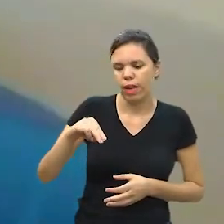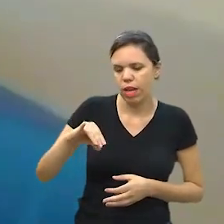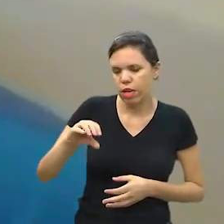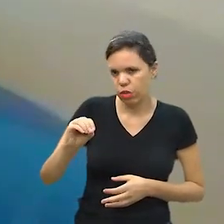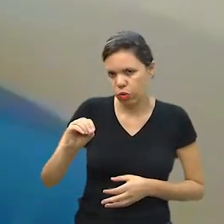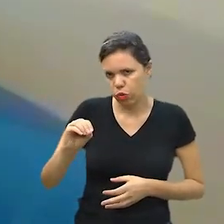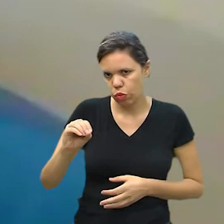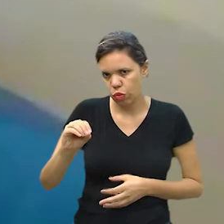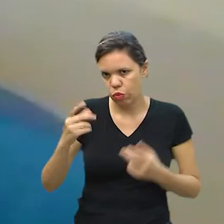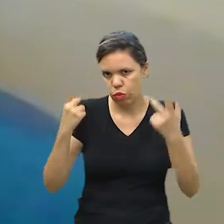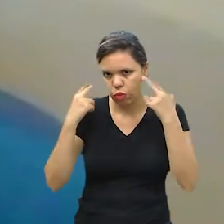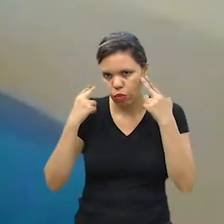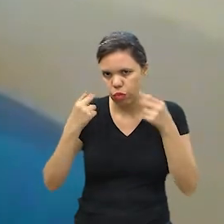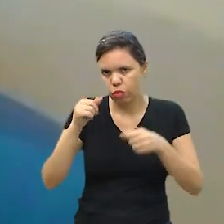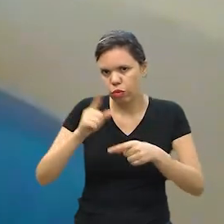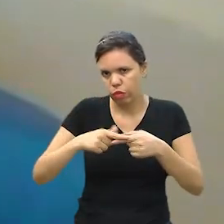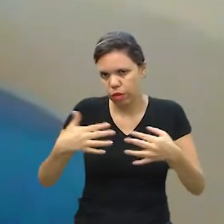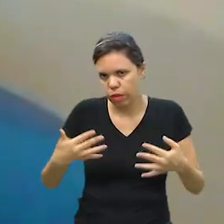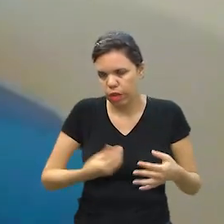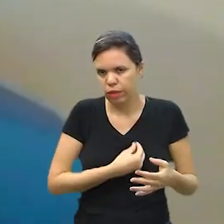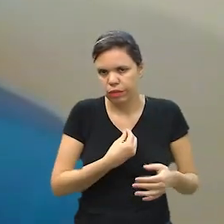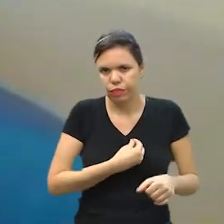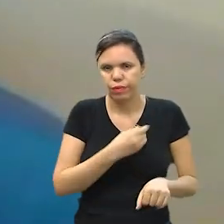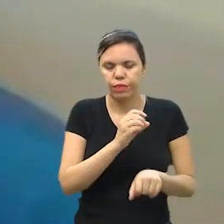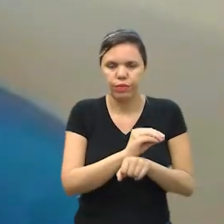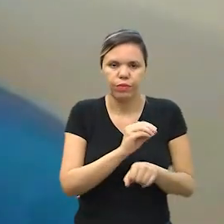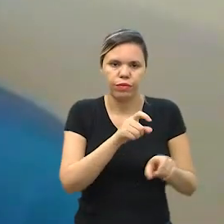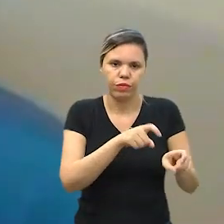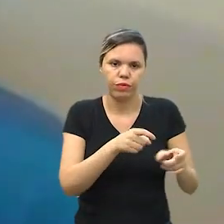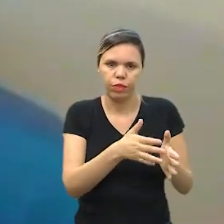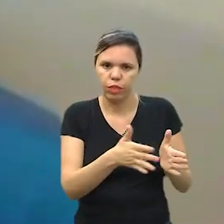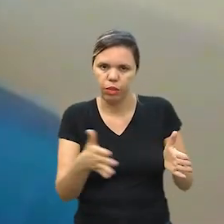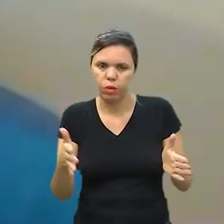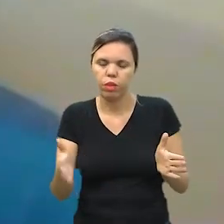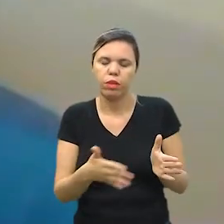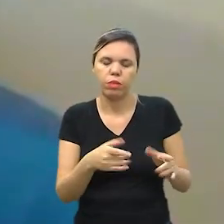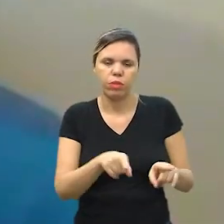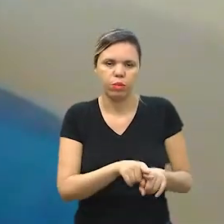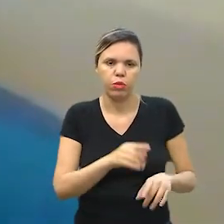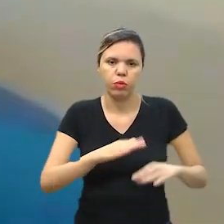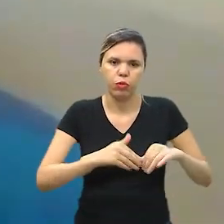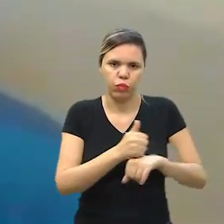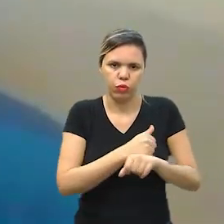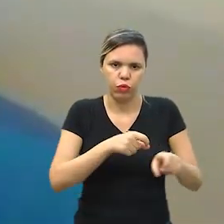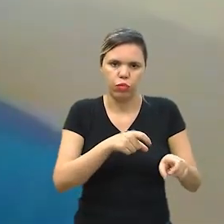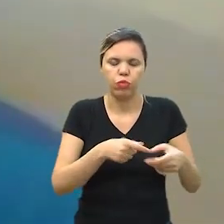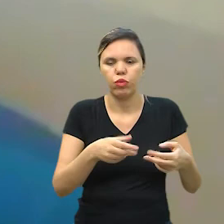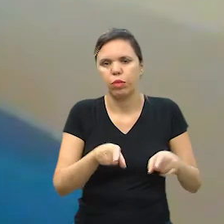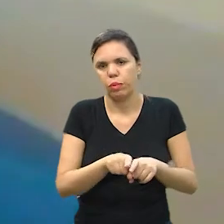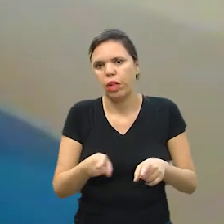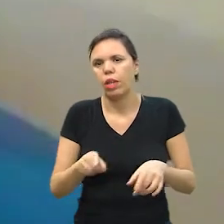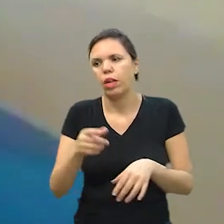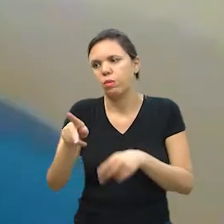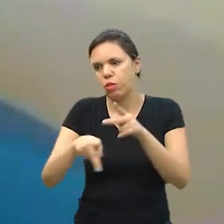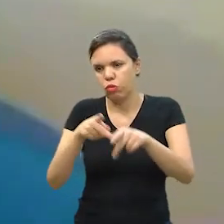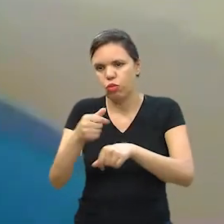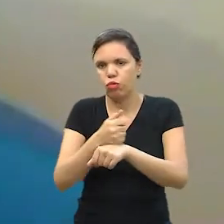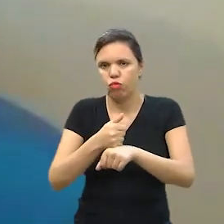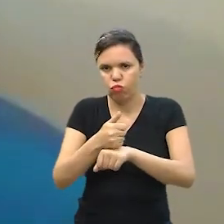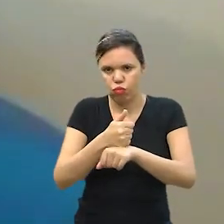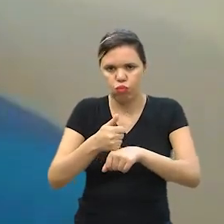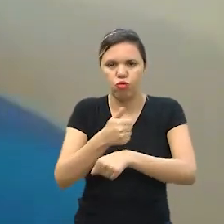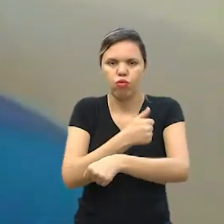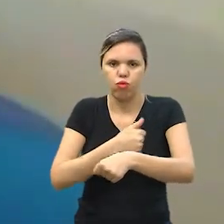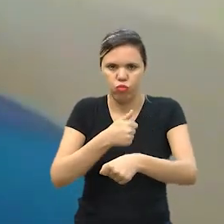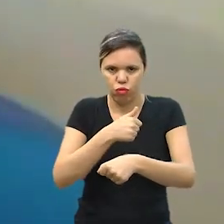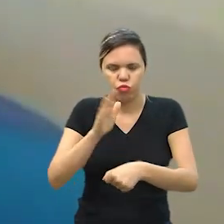gente preservar a vida no campo. Então, sim, eu acho que esses profissionais que vão para o mercado, né, eles já